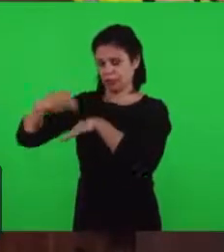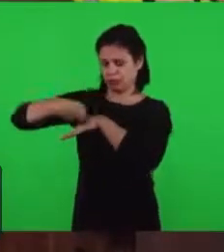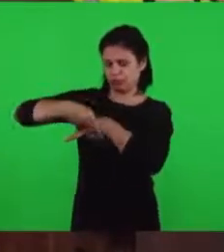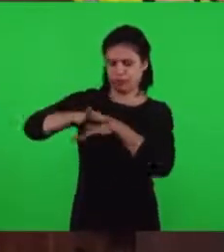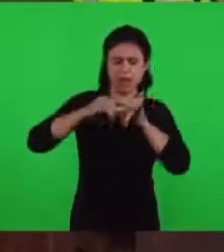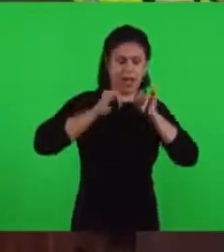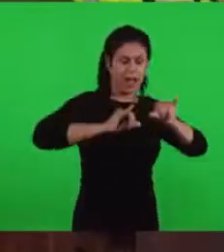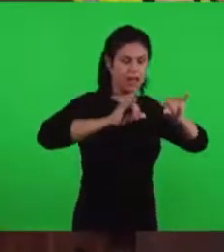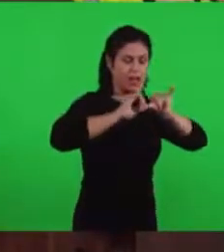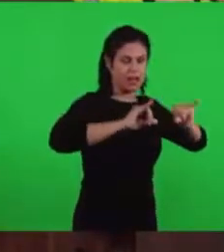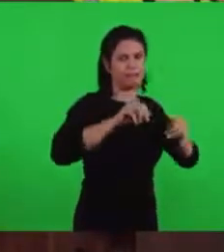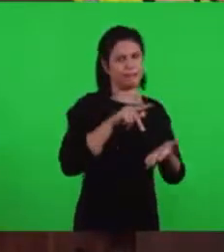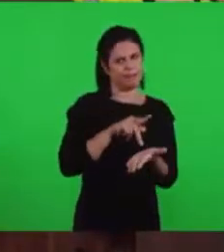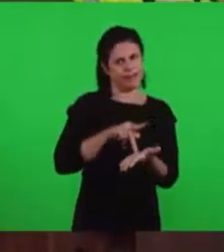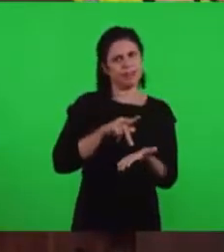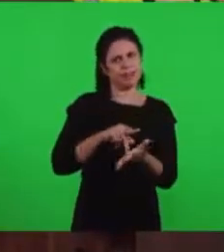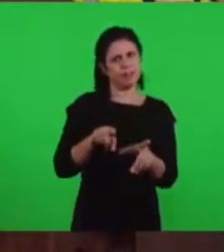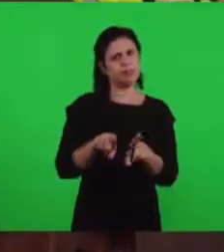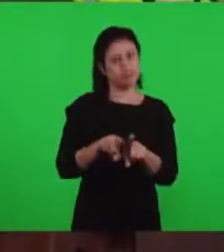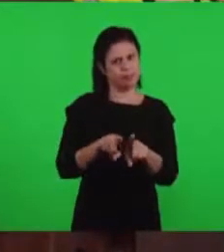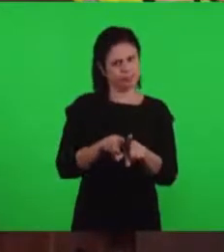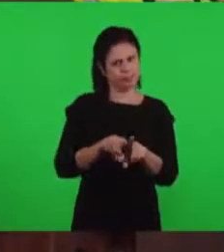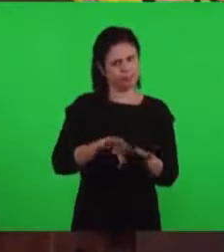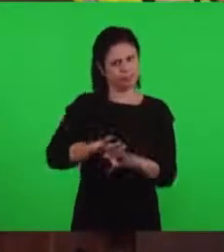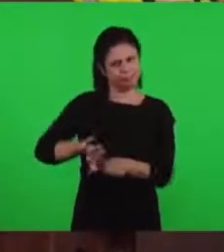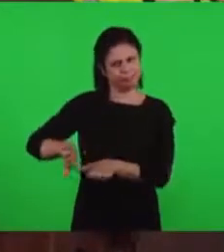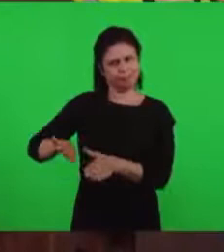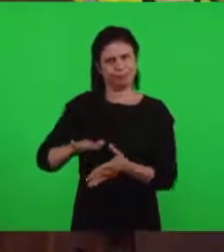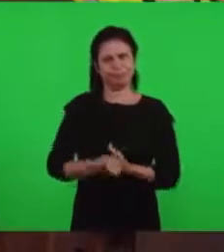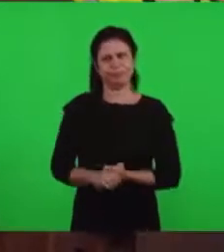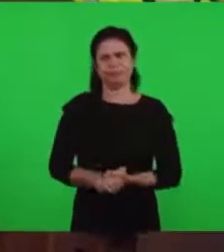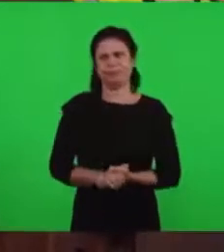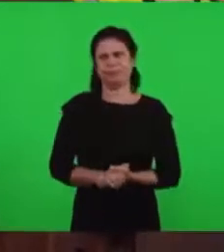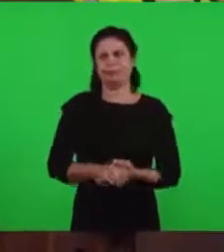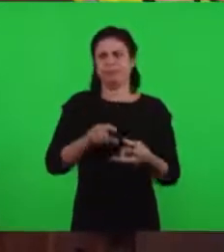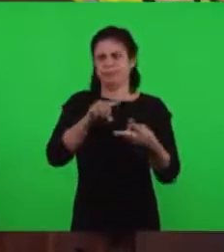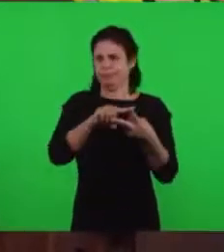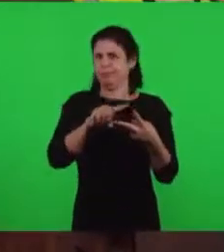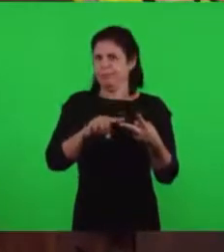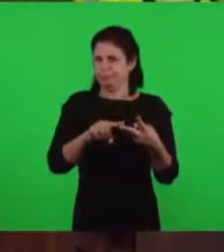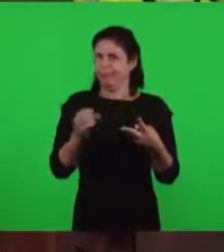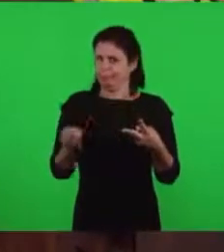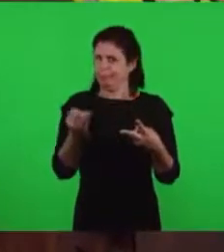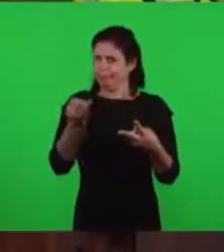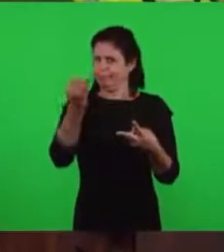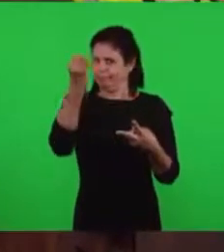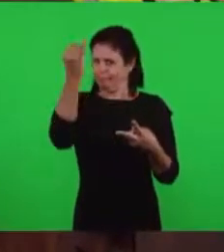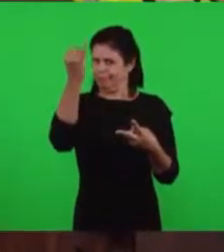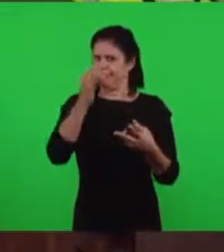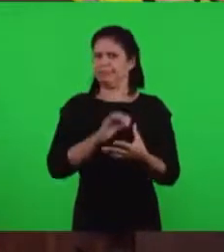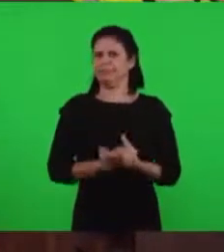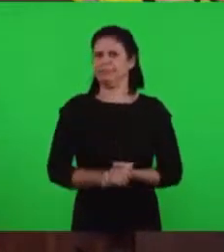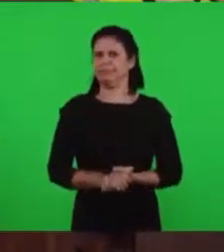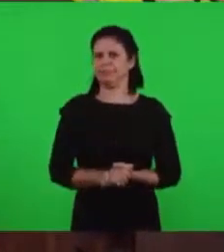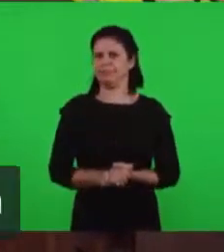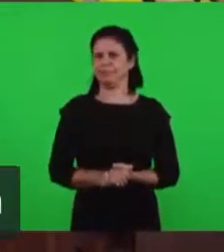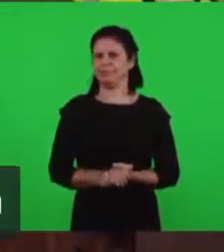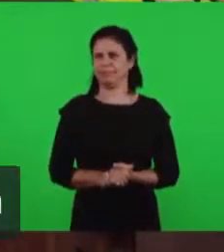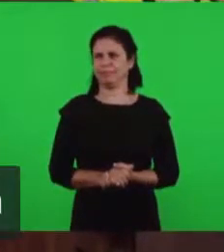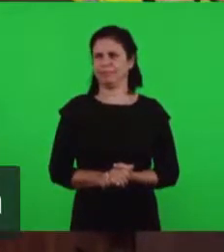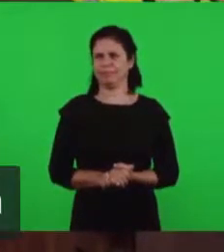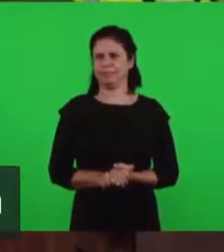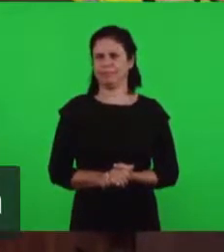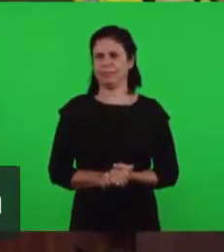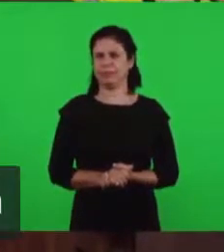claramente com relação a esses dois elementos é que esses dois elementos que